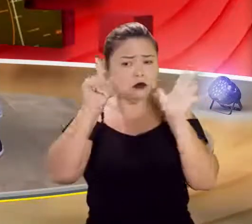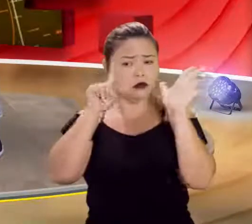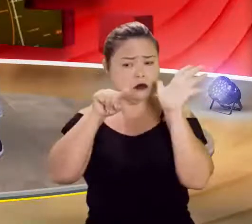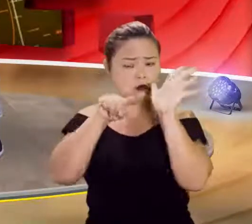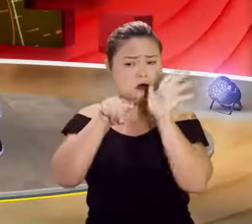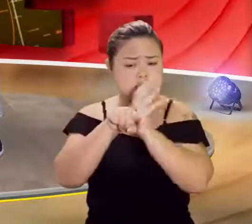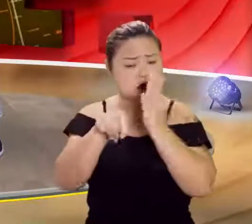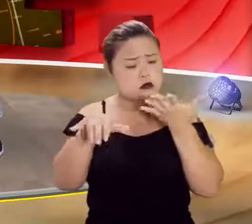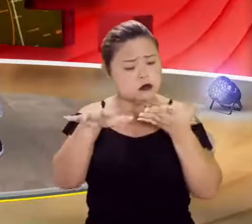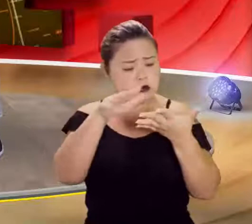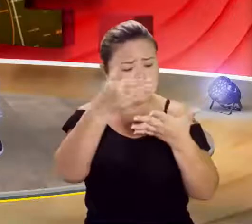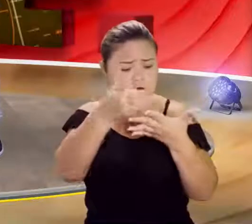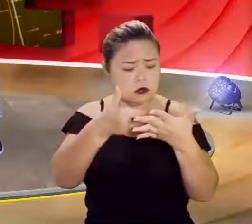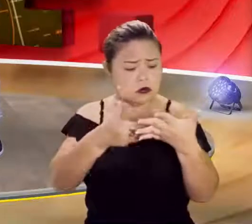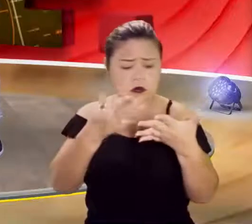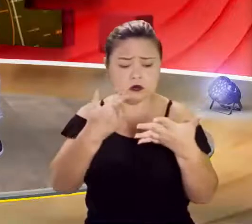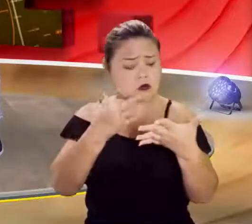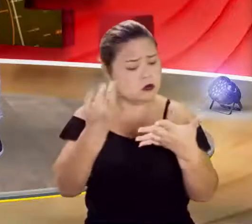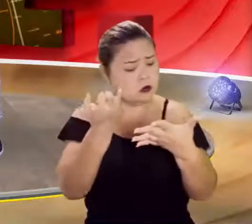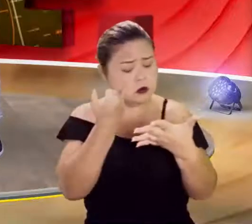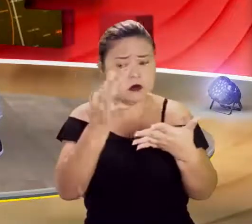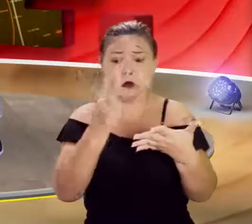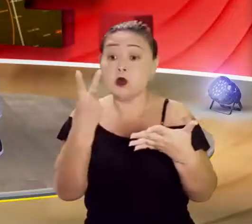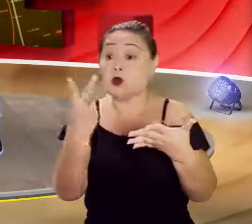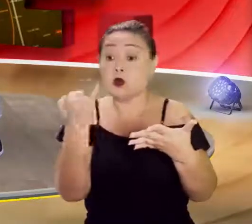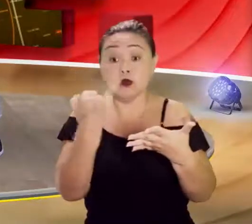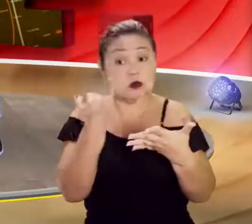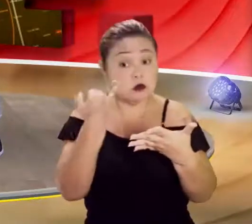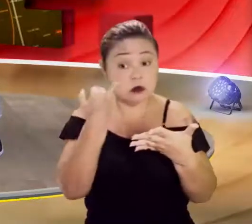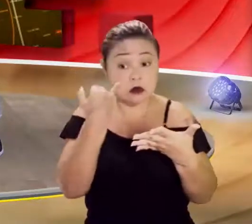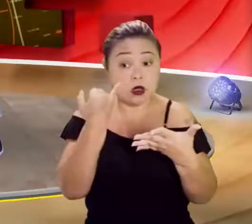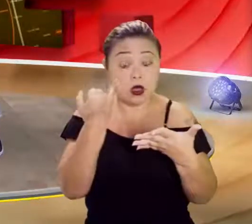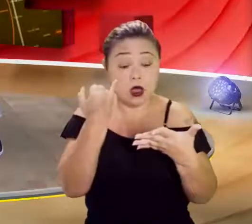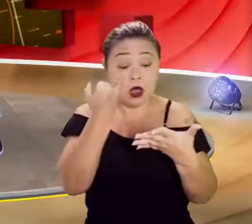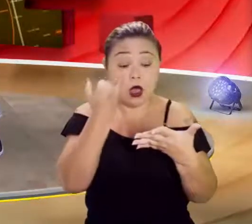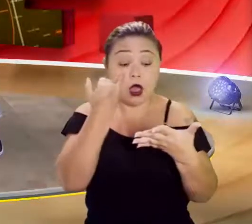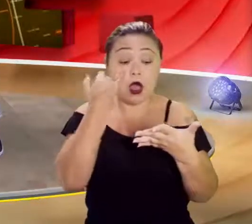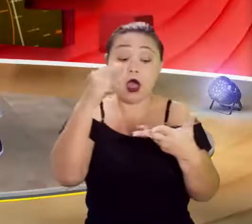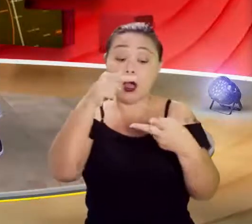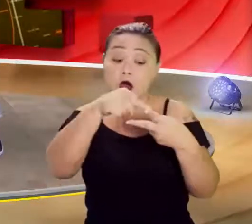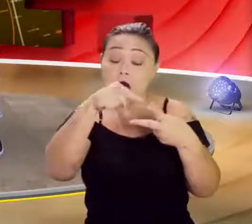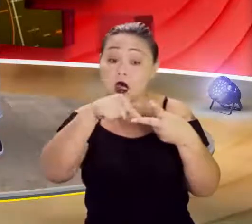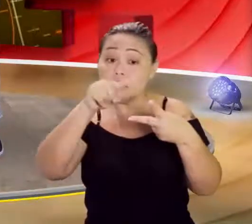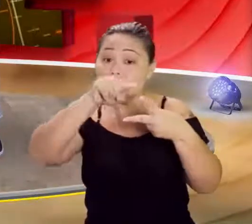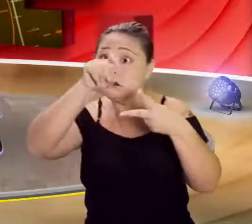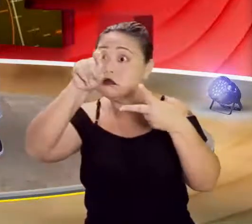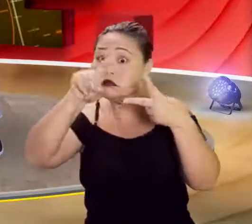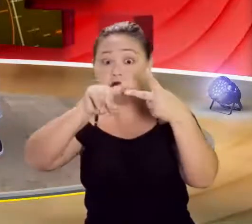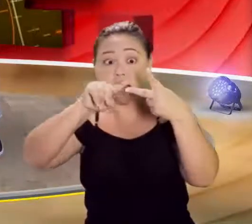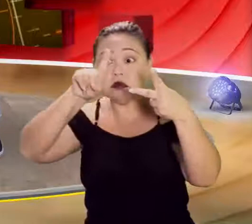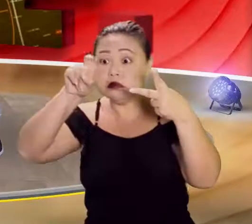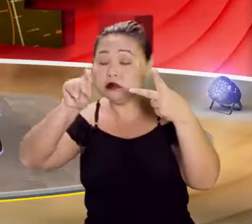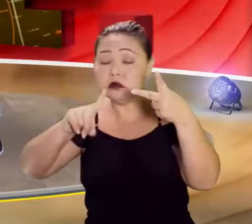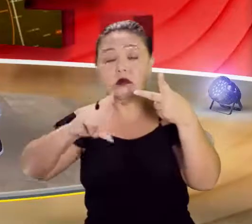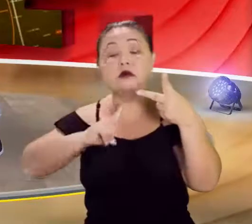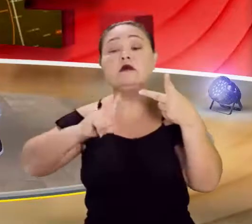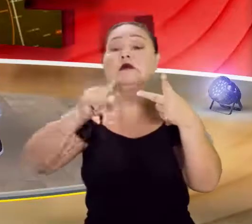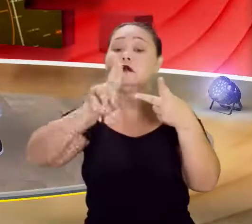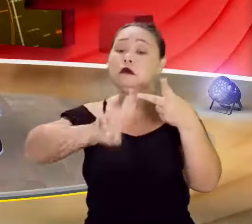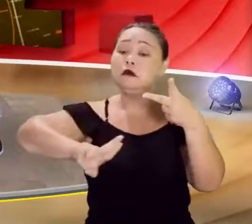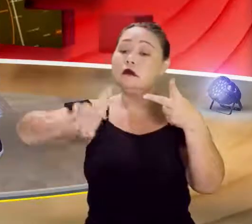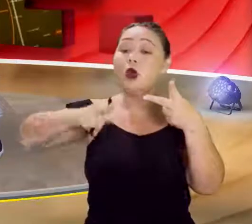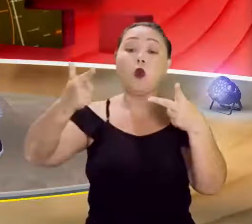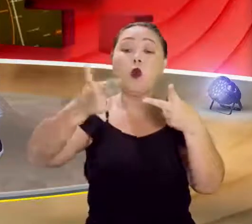joga a situação, ele não te dá duas informações. Ele fica com duas incógnitas. E aí tu tem que aplicar